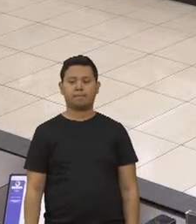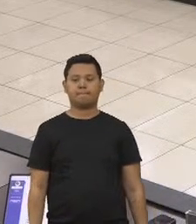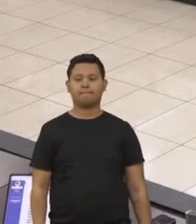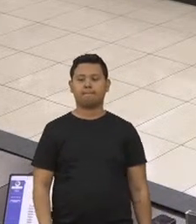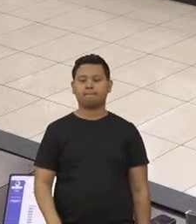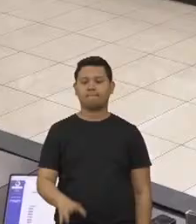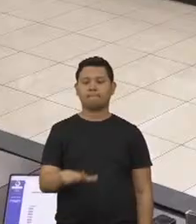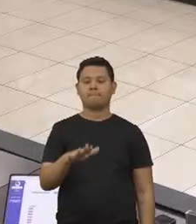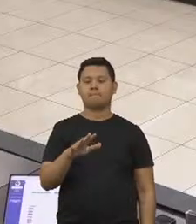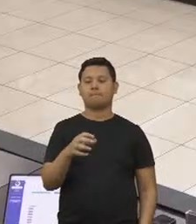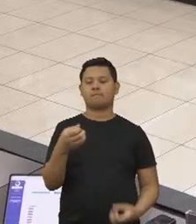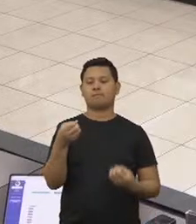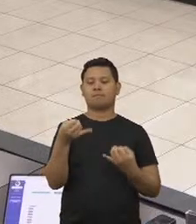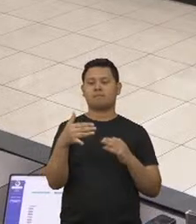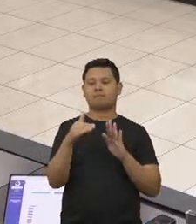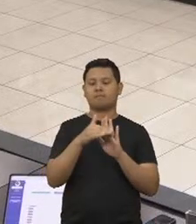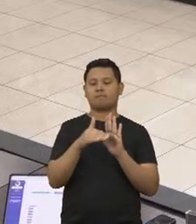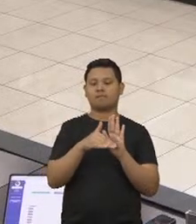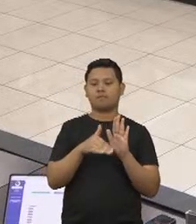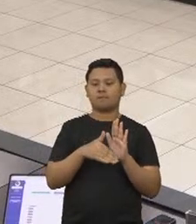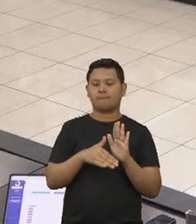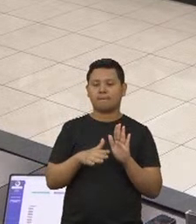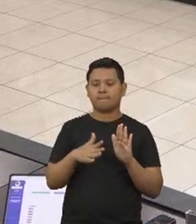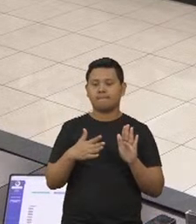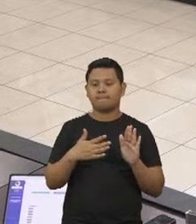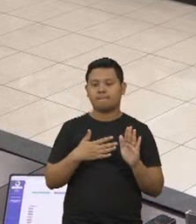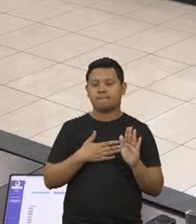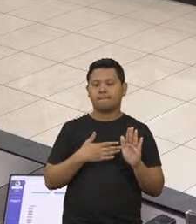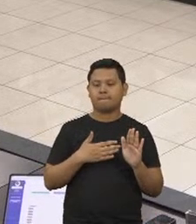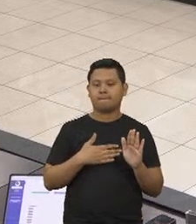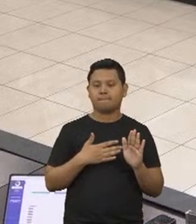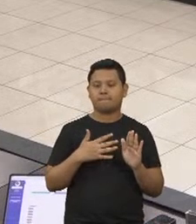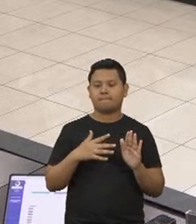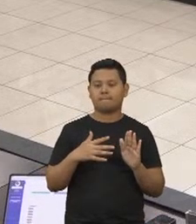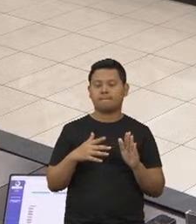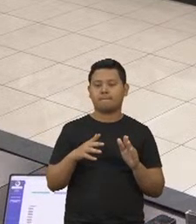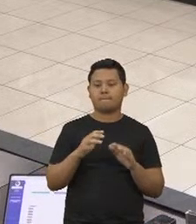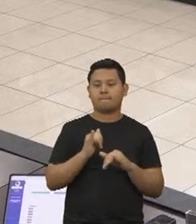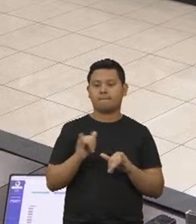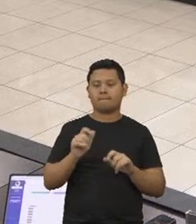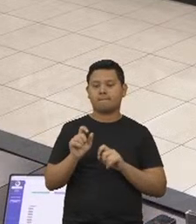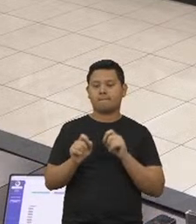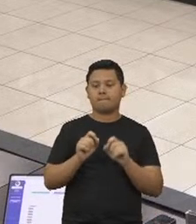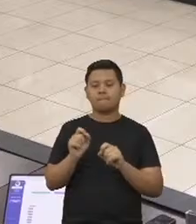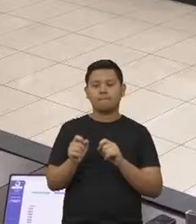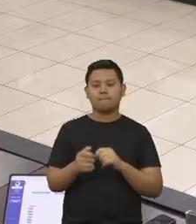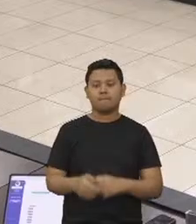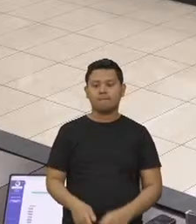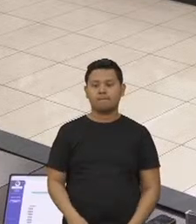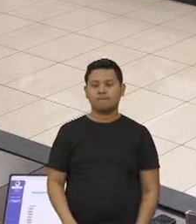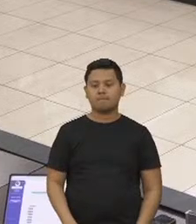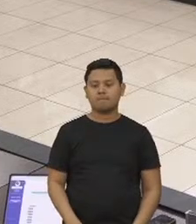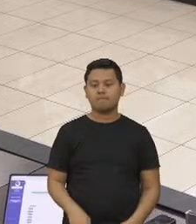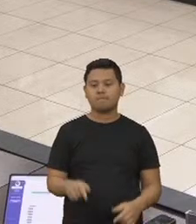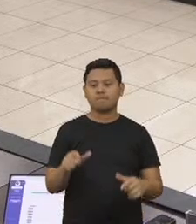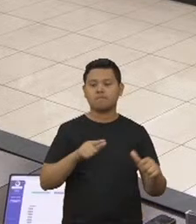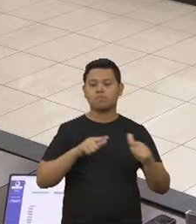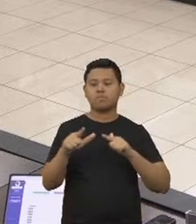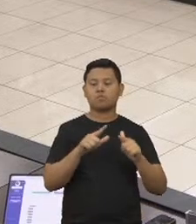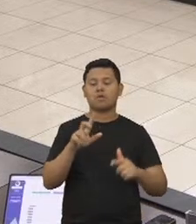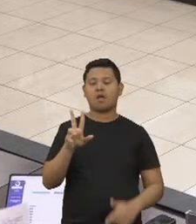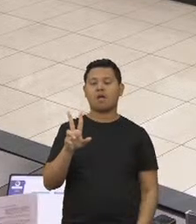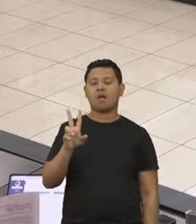Obrigado, senhor presidente. Só uma questão de ordem aqui, senhor presidente. Chegou aqui para mim um comunicado dos trabalhadores da